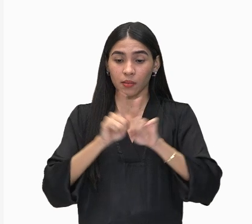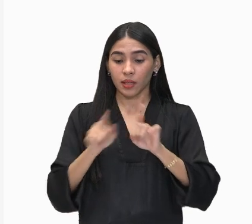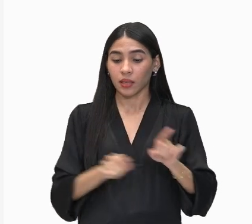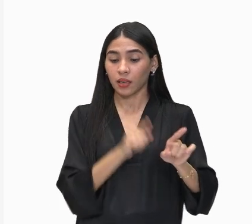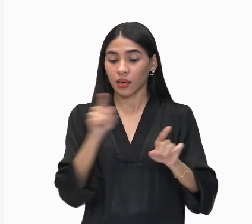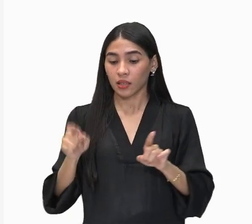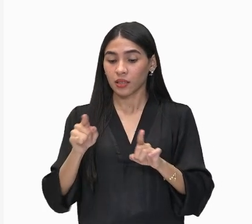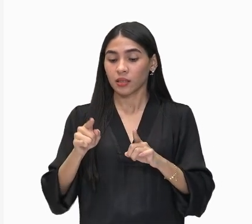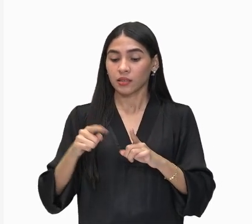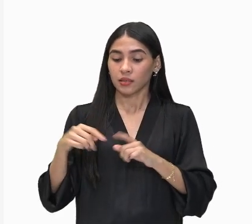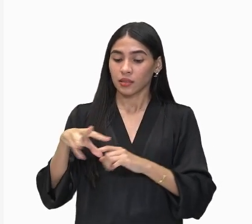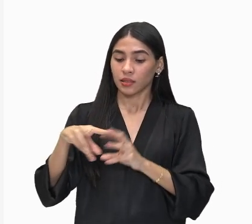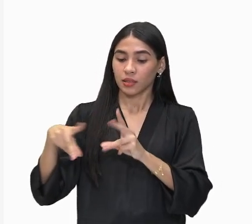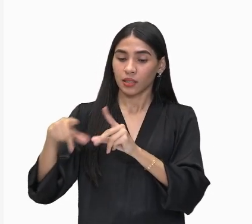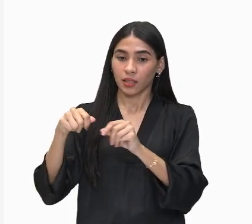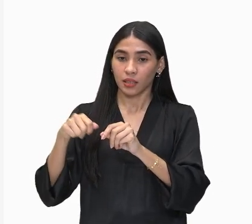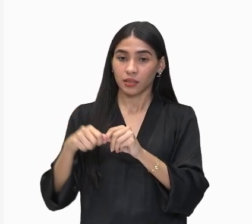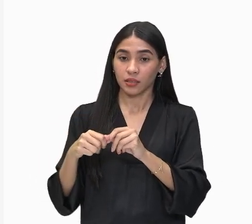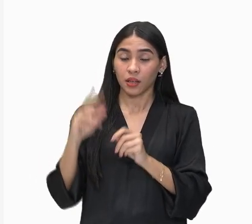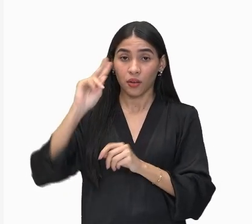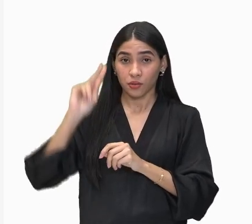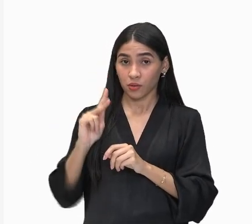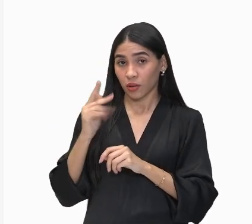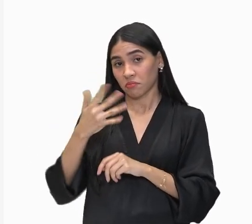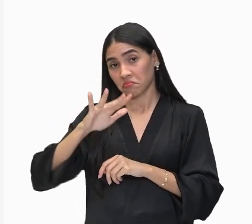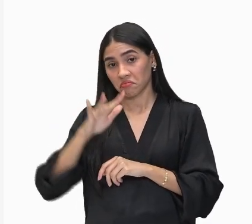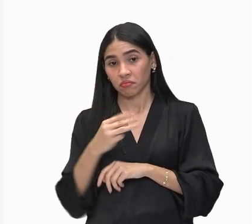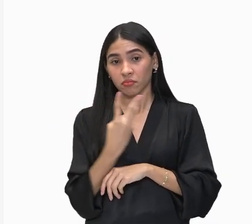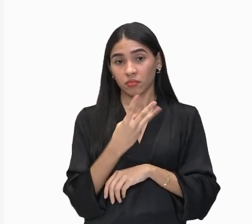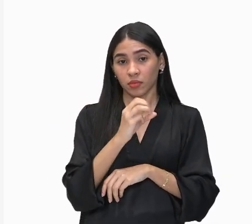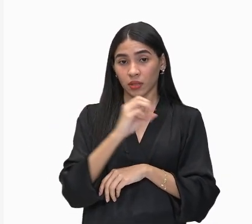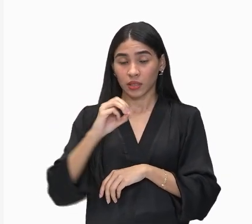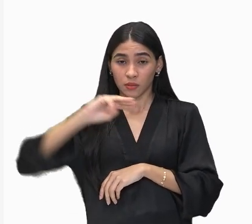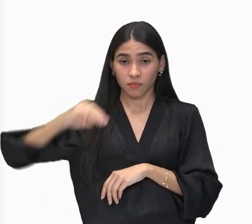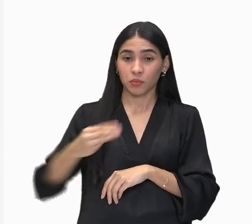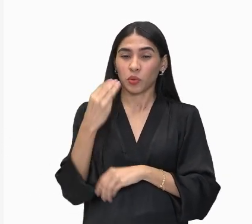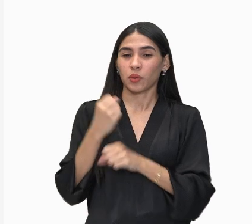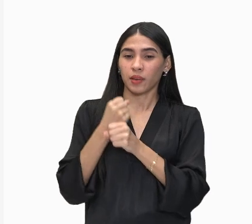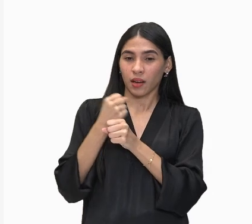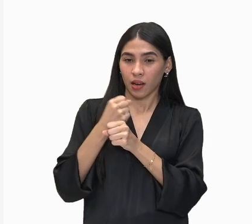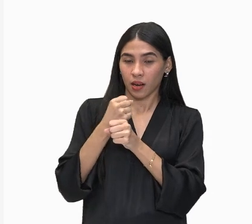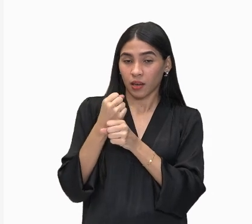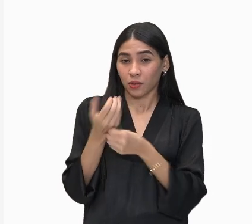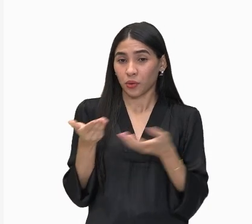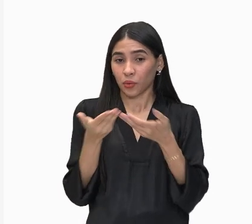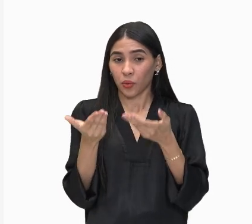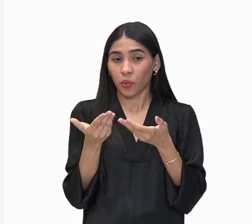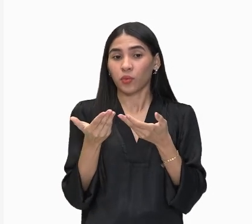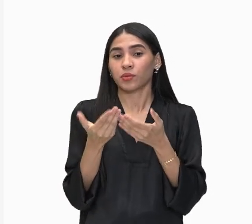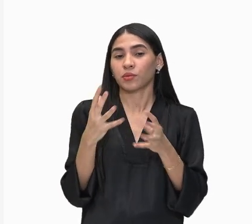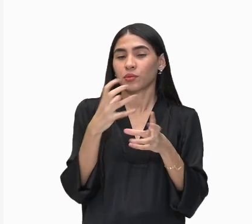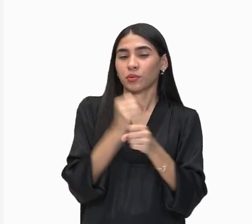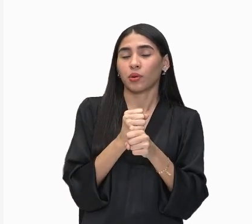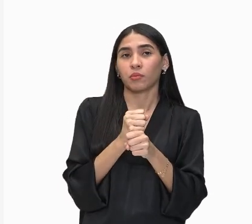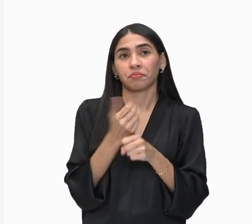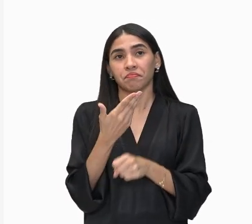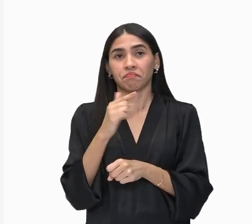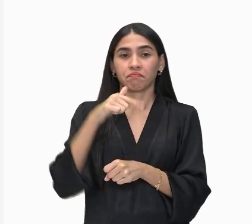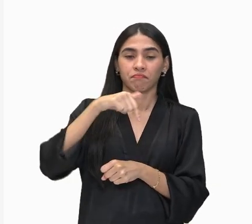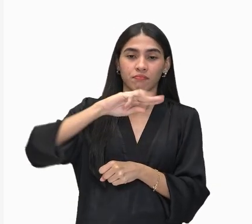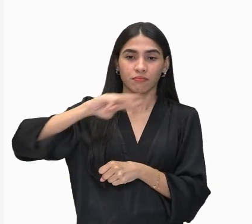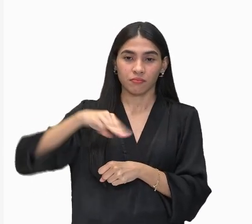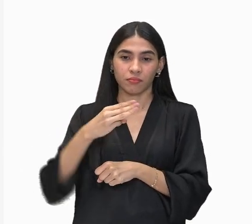história evolutiva remonta a pelo menos 300 milhões de anos e hoje somam por volta